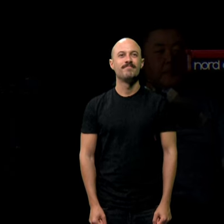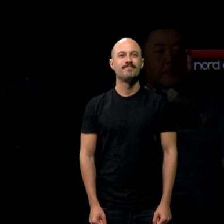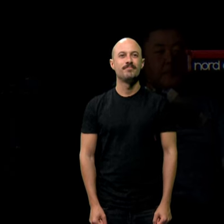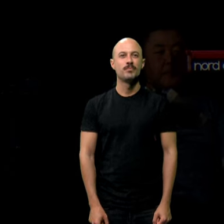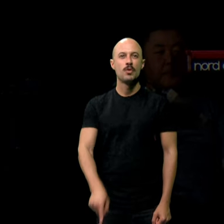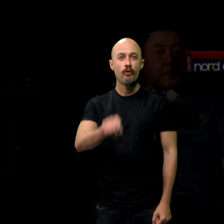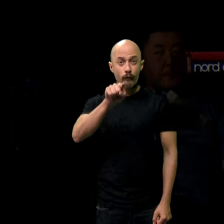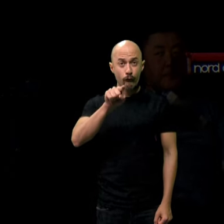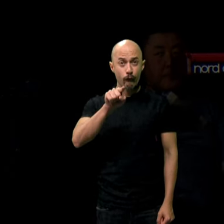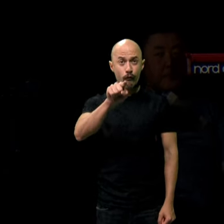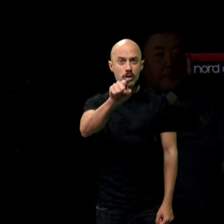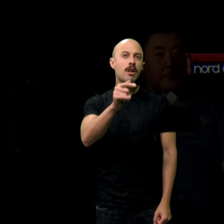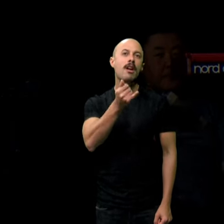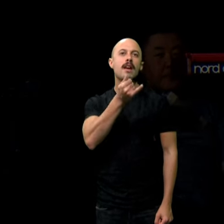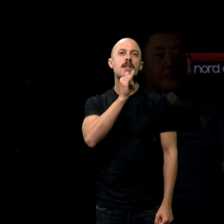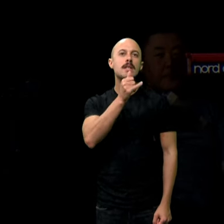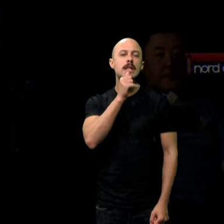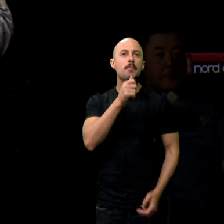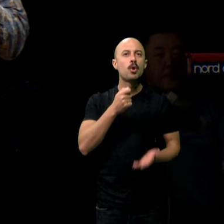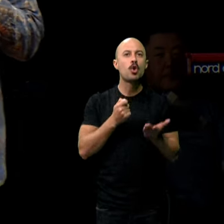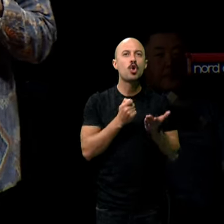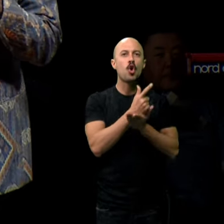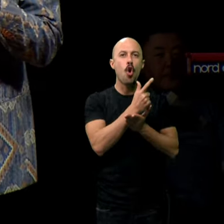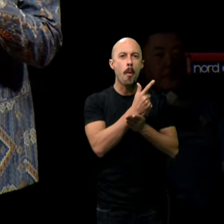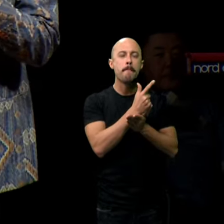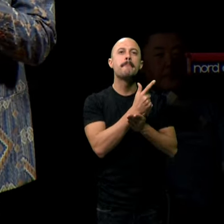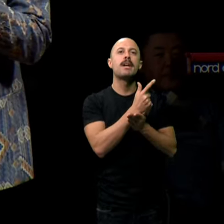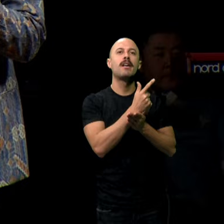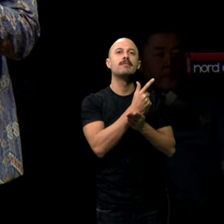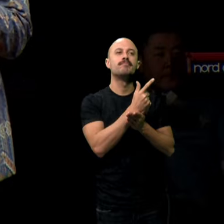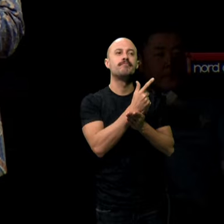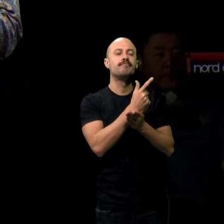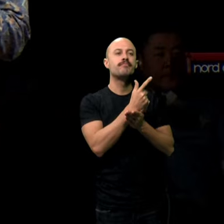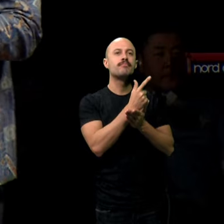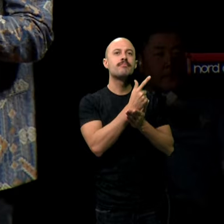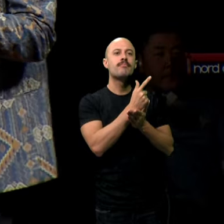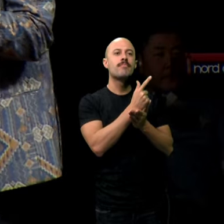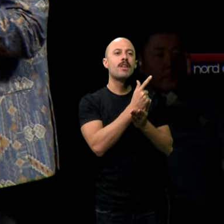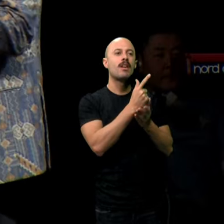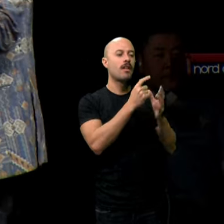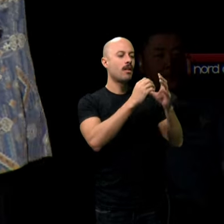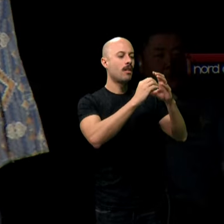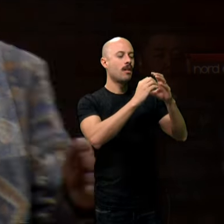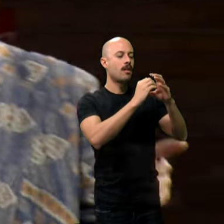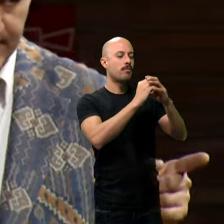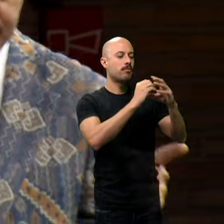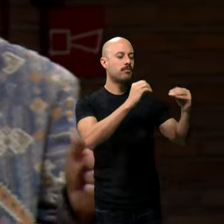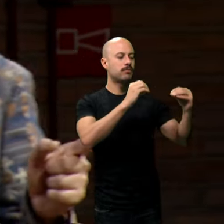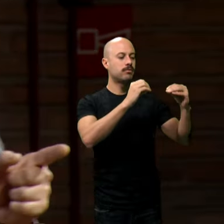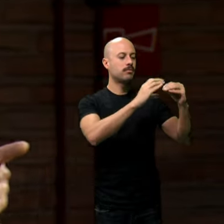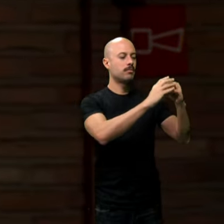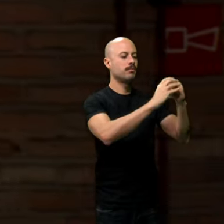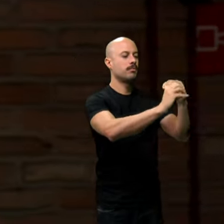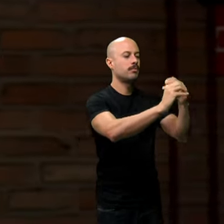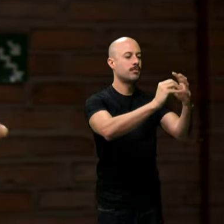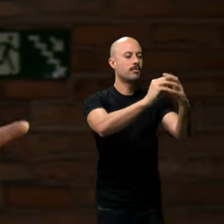Quando você compra uma franquia de McDonald's ou de qualquer coisa, e com esta finalizo, porque eu não aguento mais o espírito.